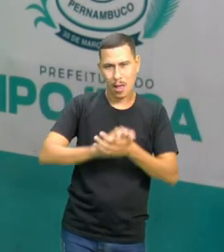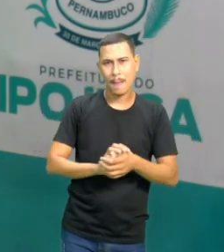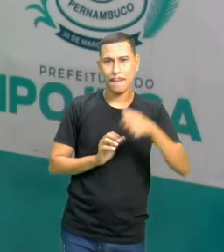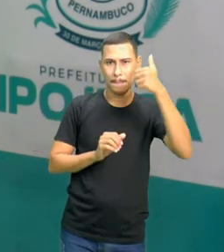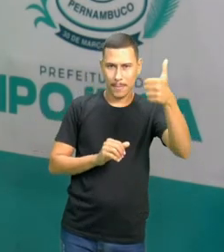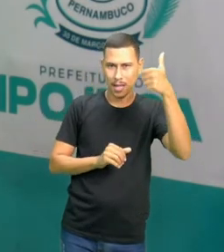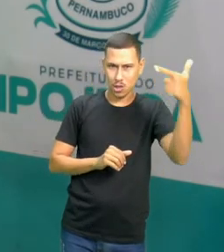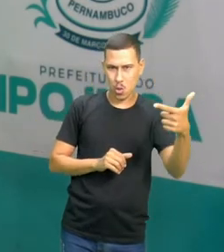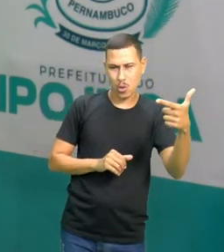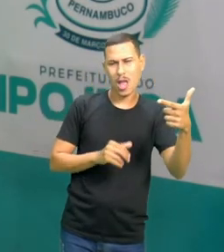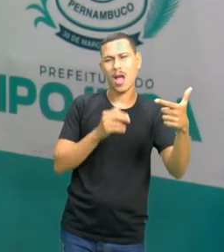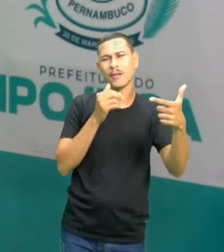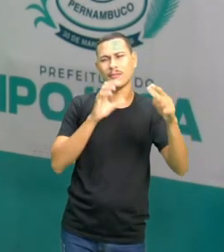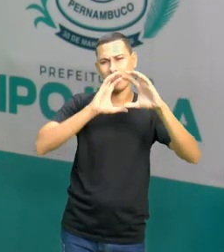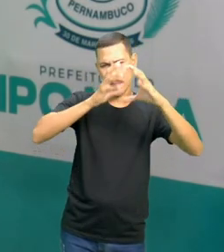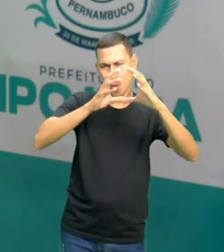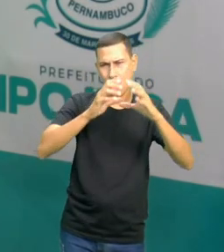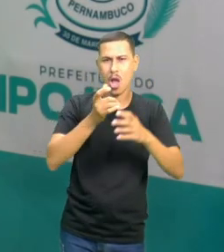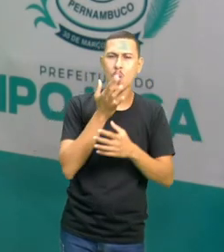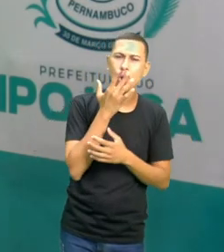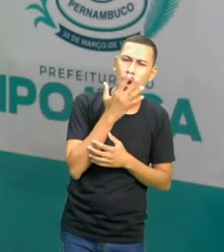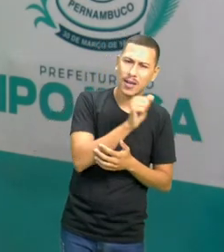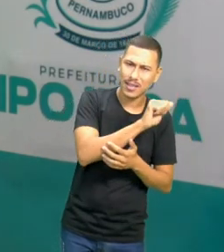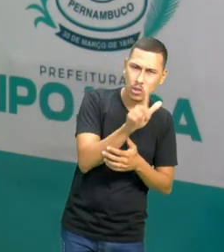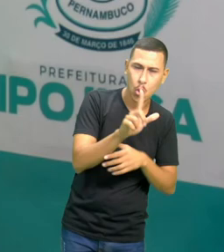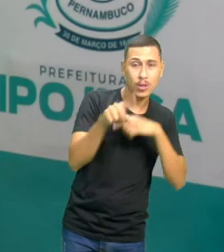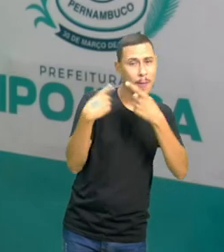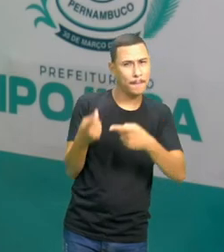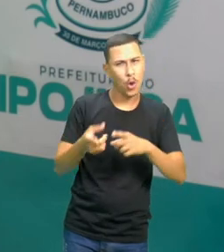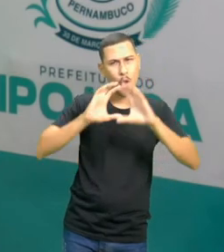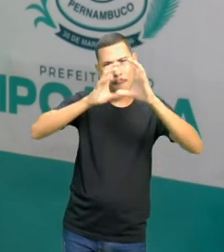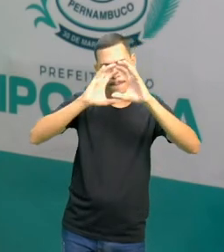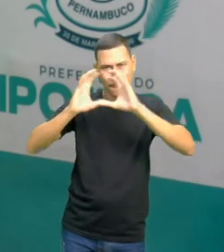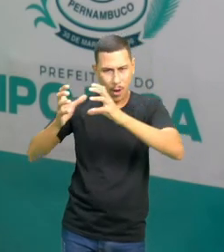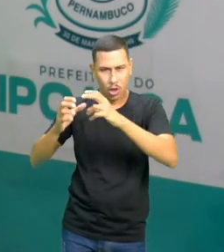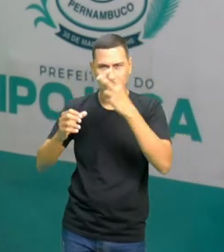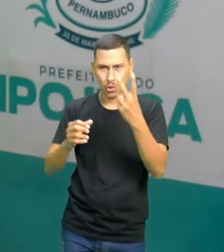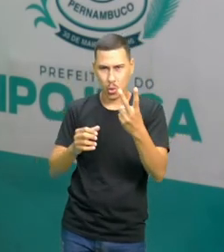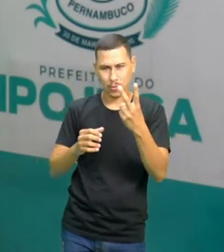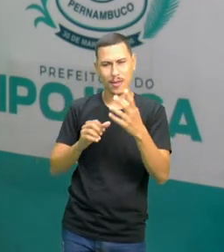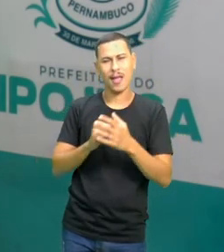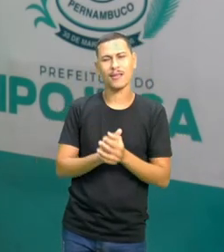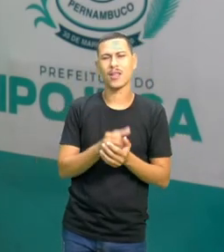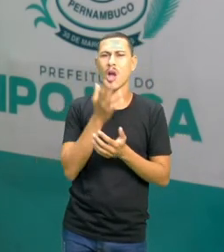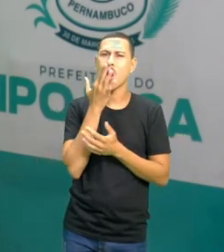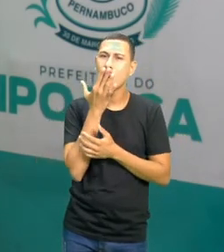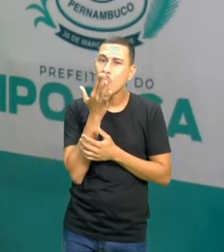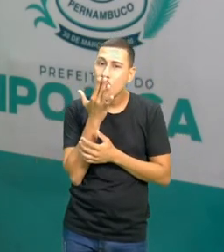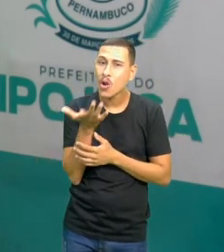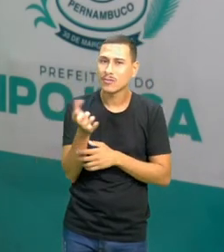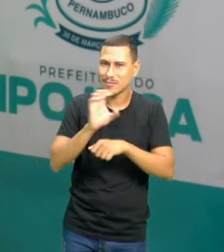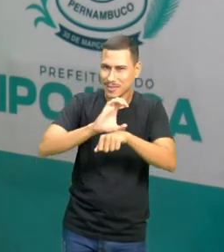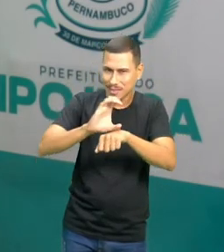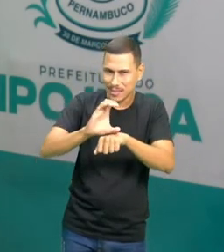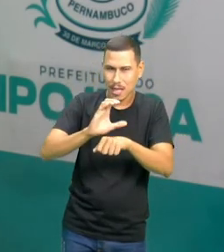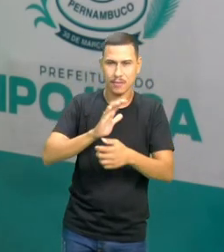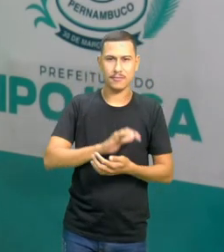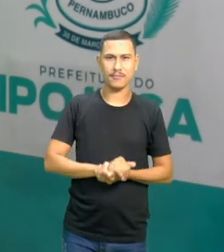cor azul. Em seguida, vem mais duas bolas, que a terceira e a quarta, na cor